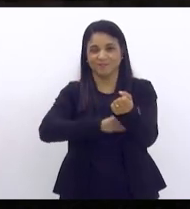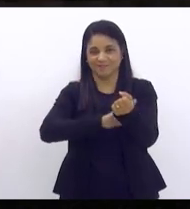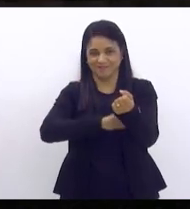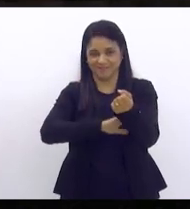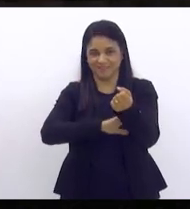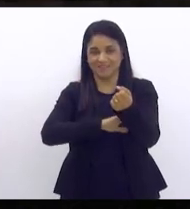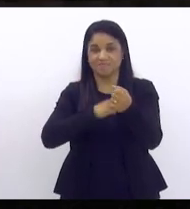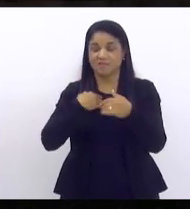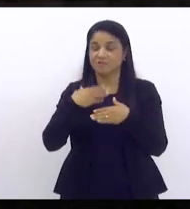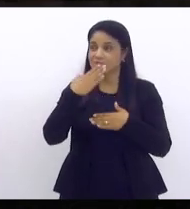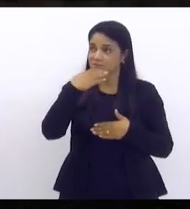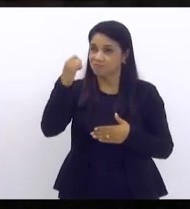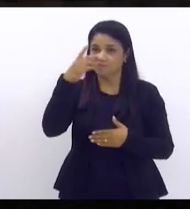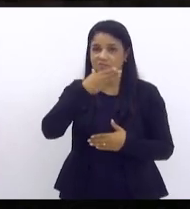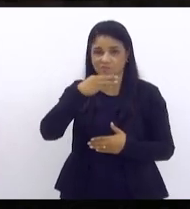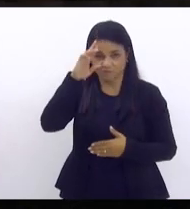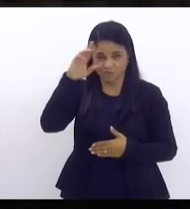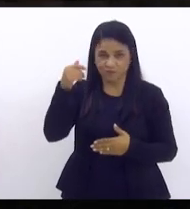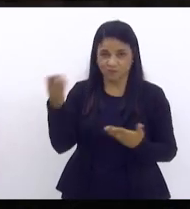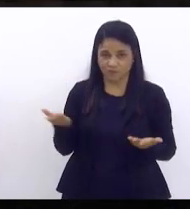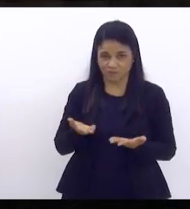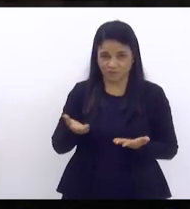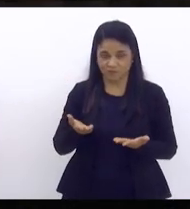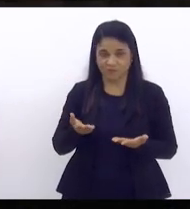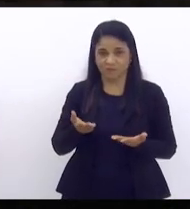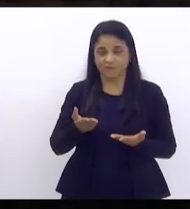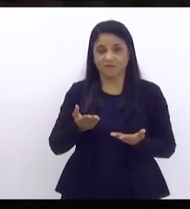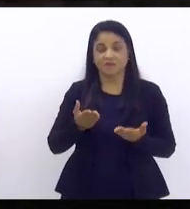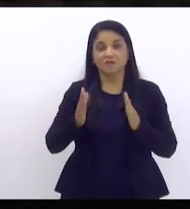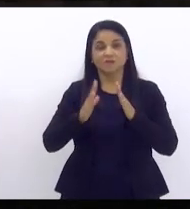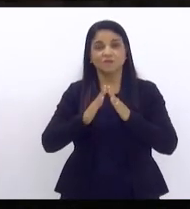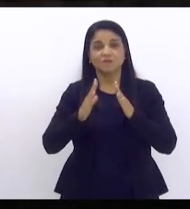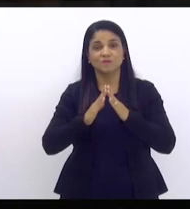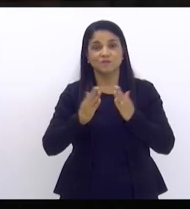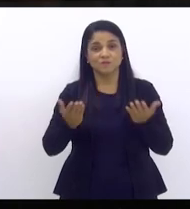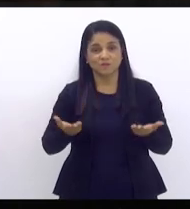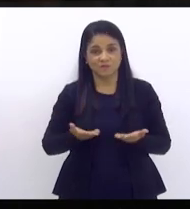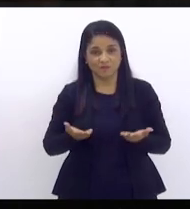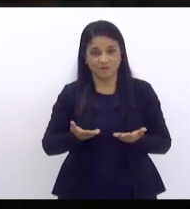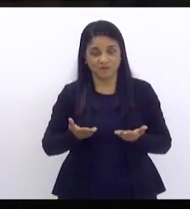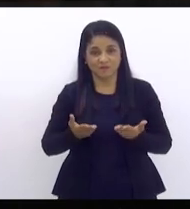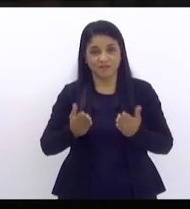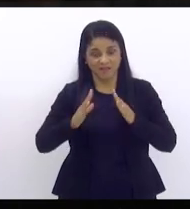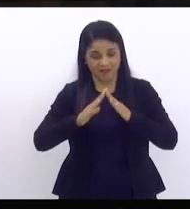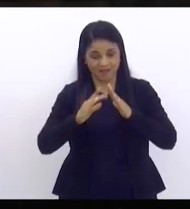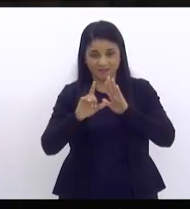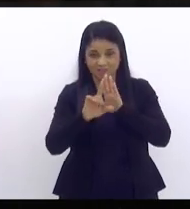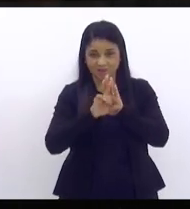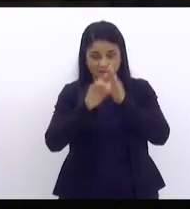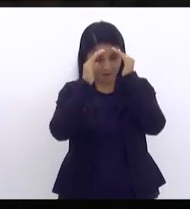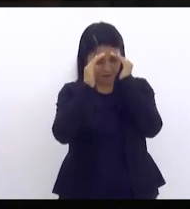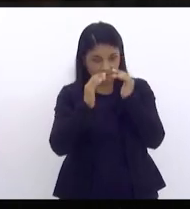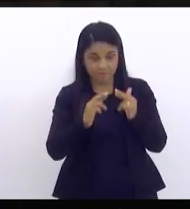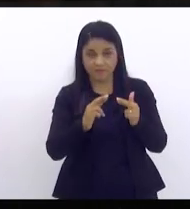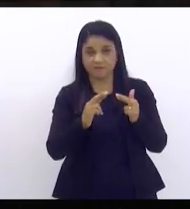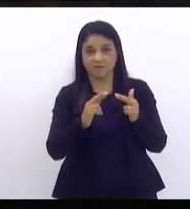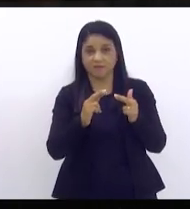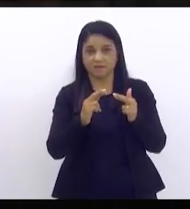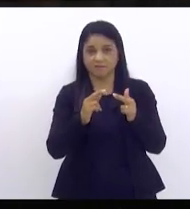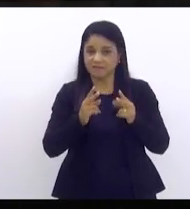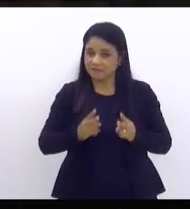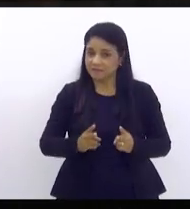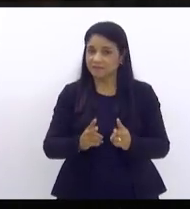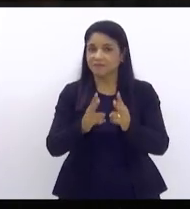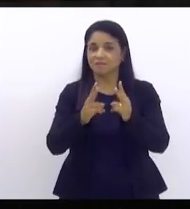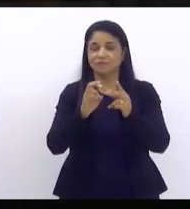esse momento, assim façamos. Estar nessa casa hoje, que é um local tão respeitado, e que deve ser para